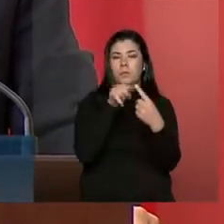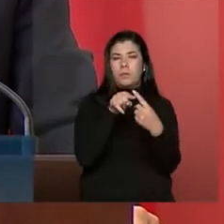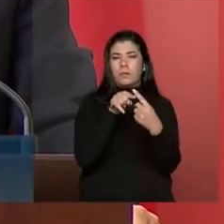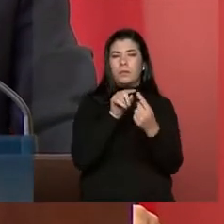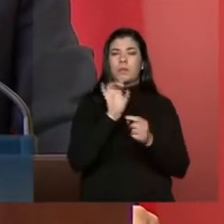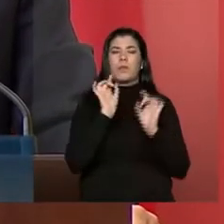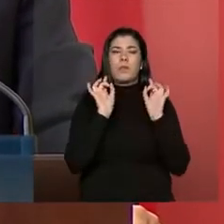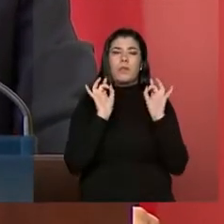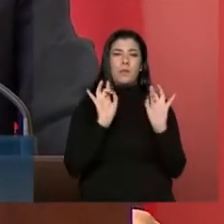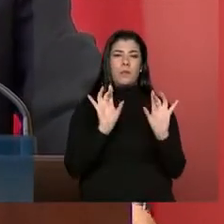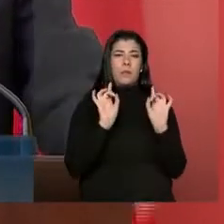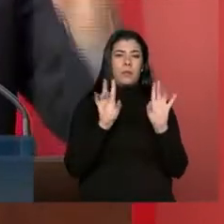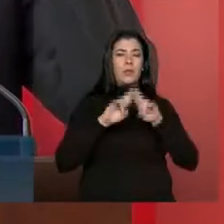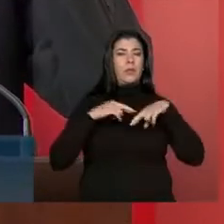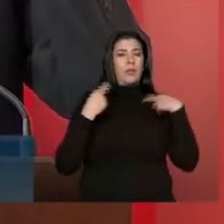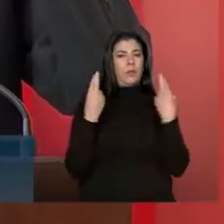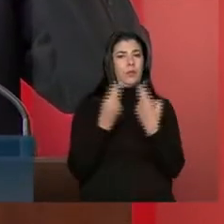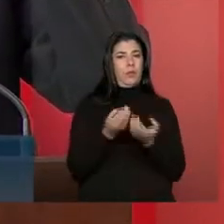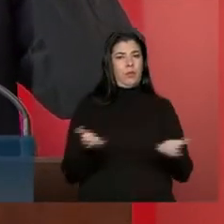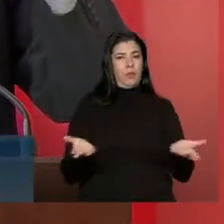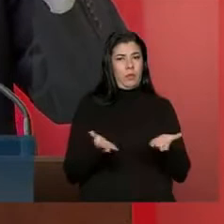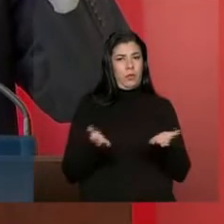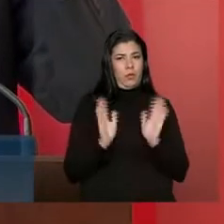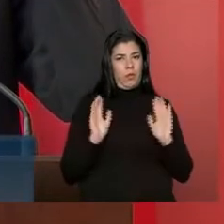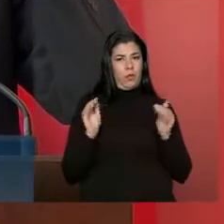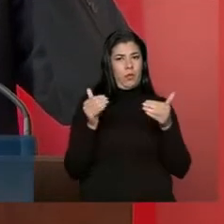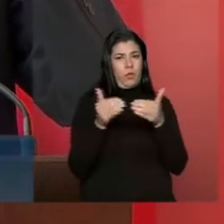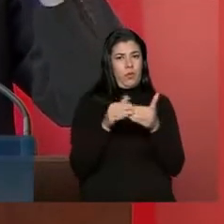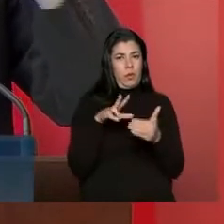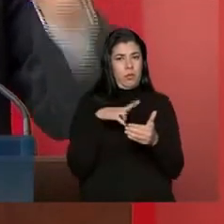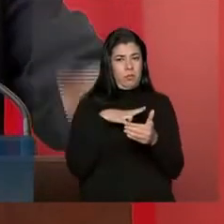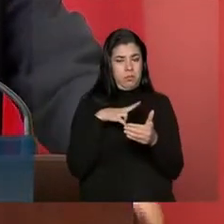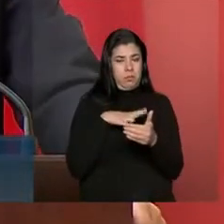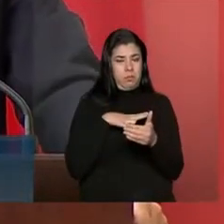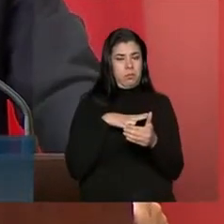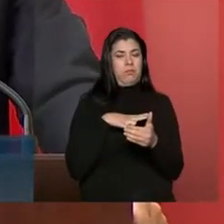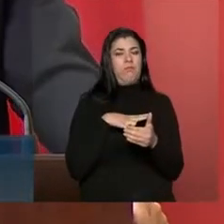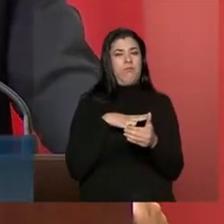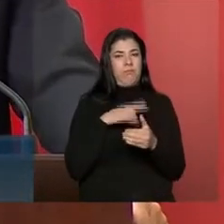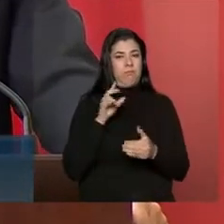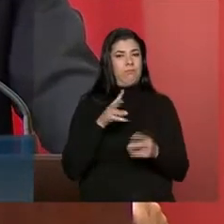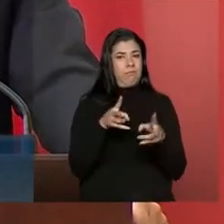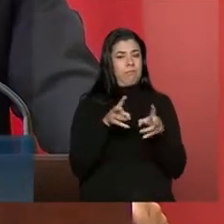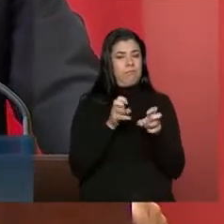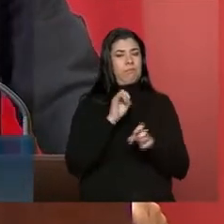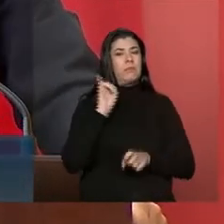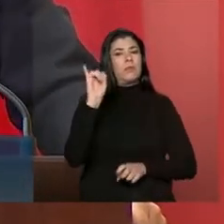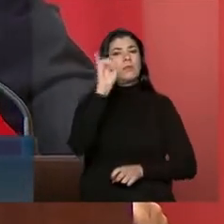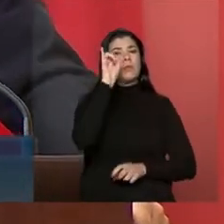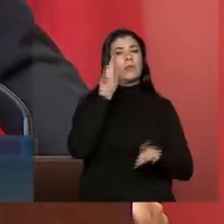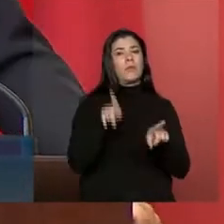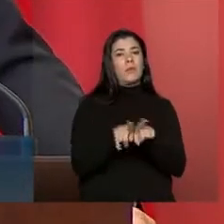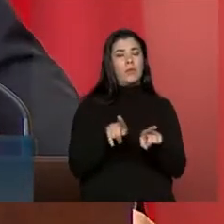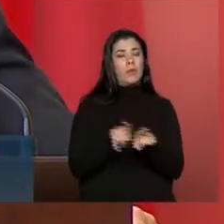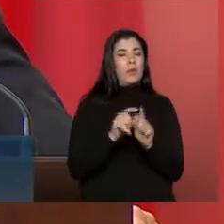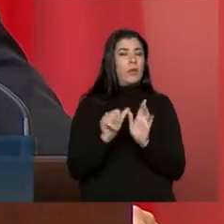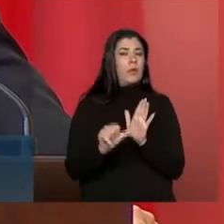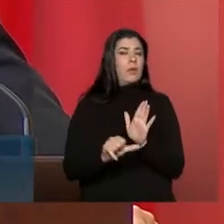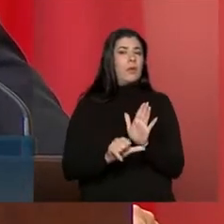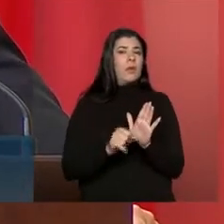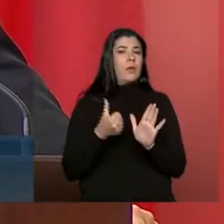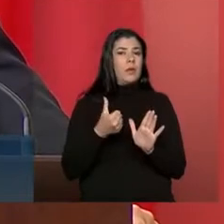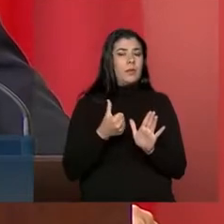particularmente na nossa reunião privada, que são muito importantes. Primeiro,